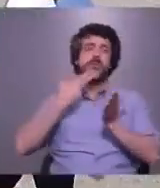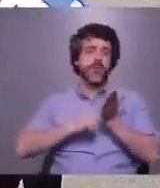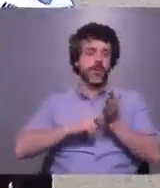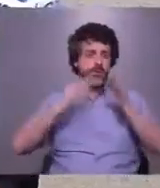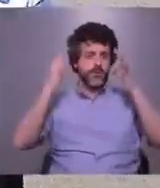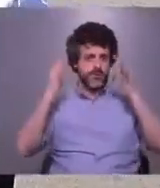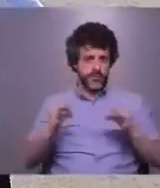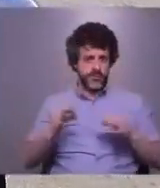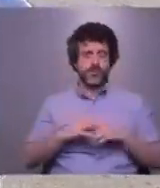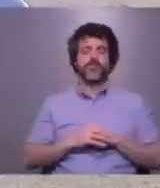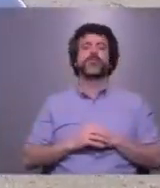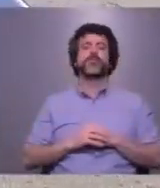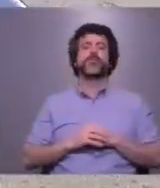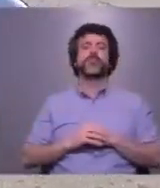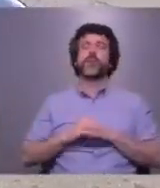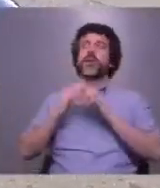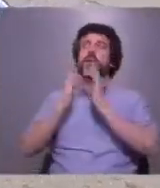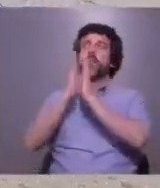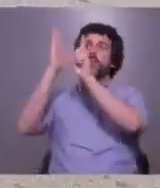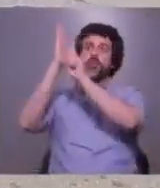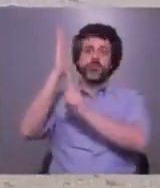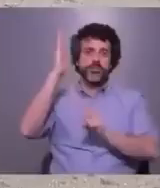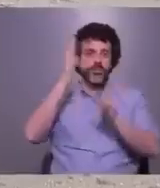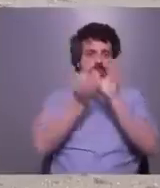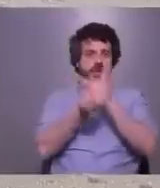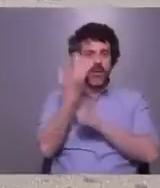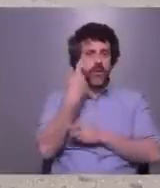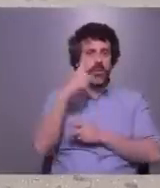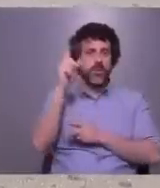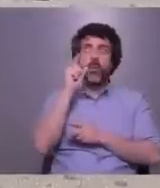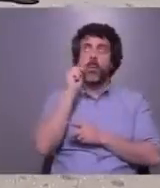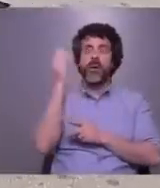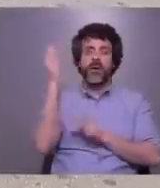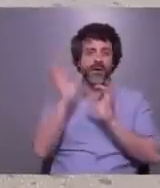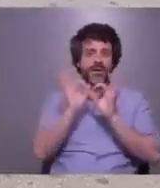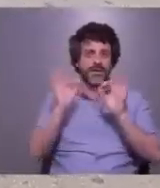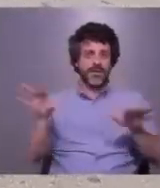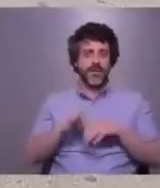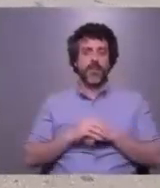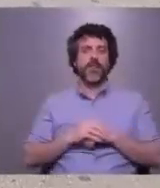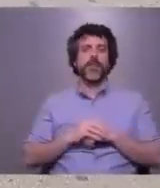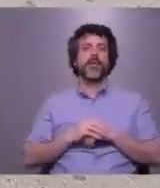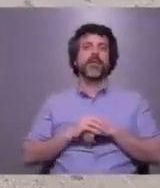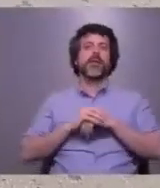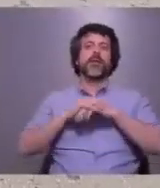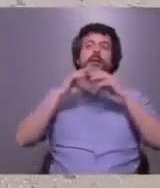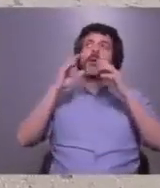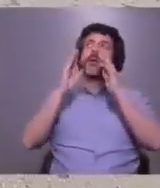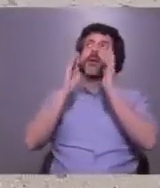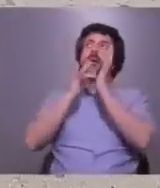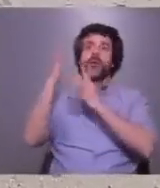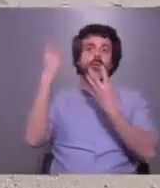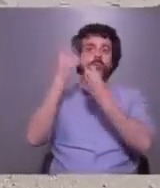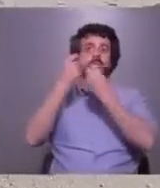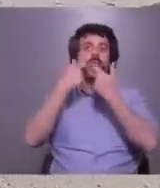verdadeiro e Deus verdadeiro, gerado, não criado, consubstancial ao Pai. Por ele todas as